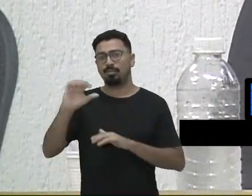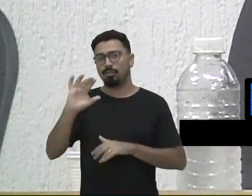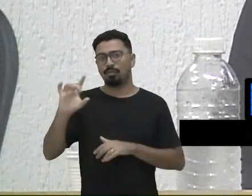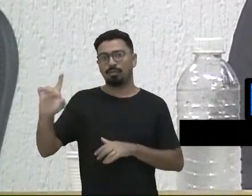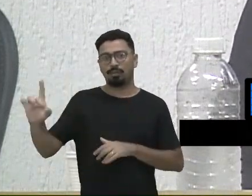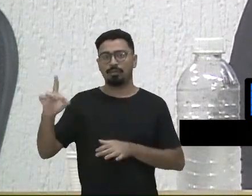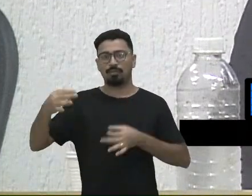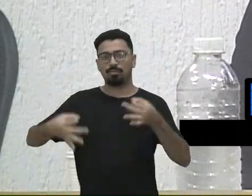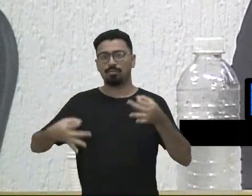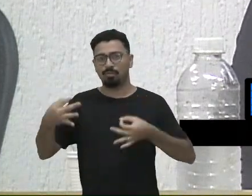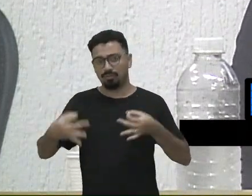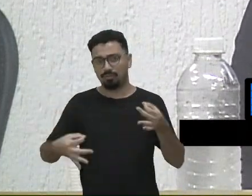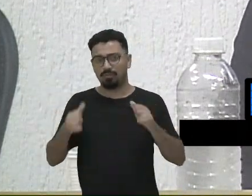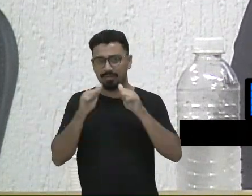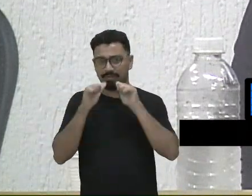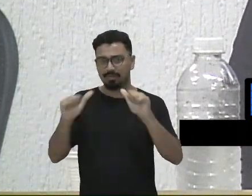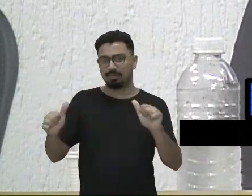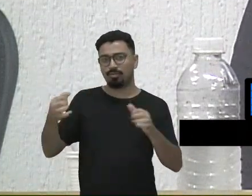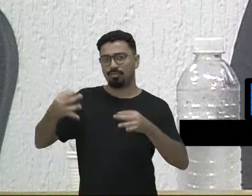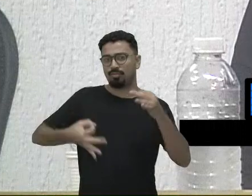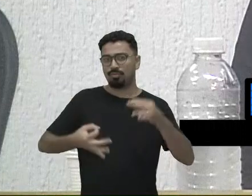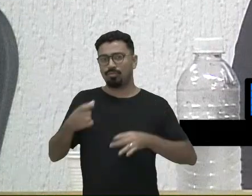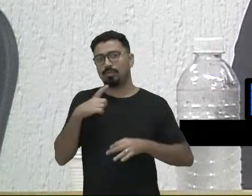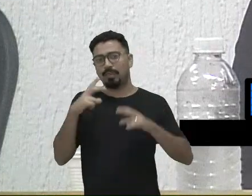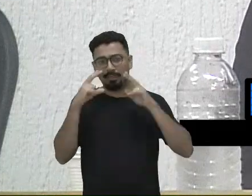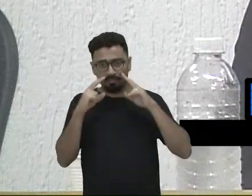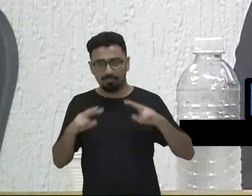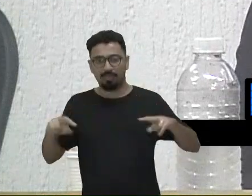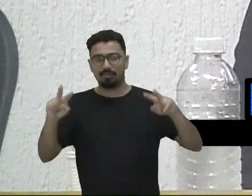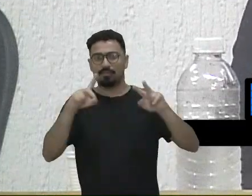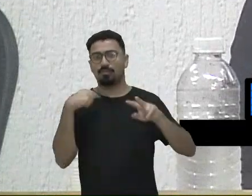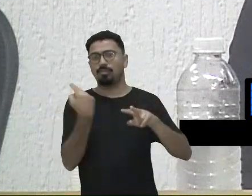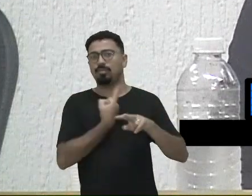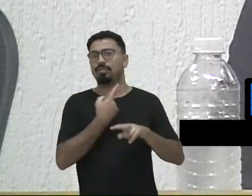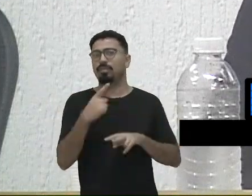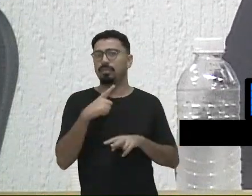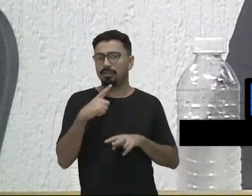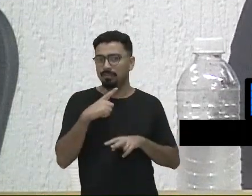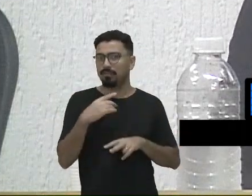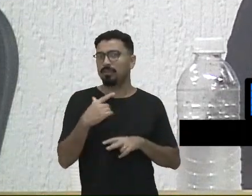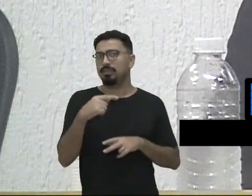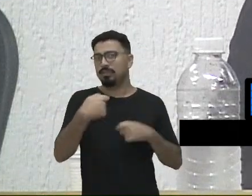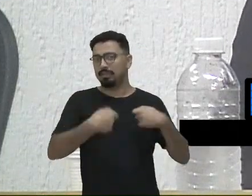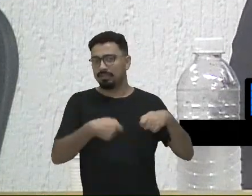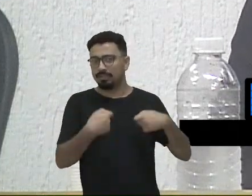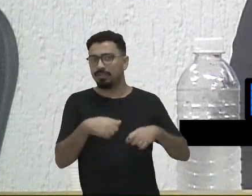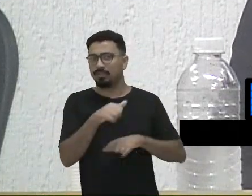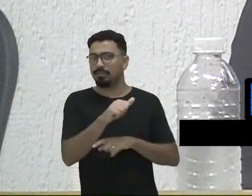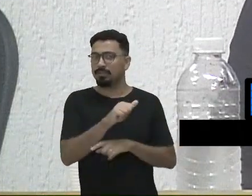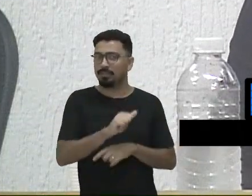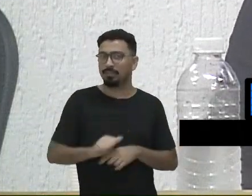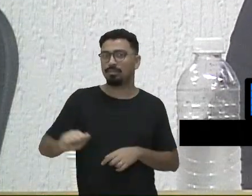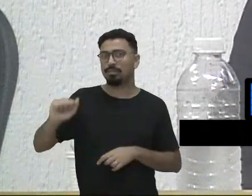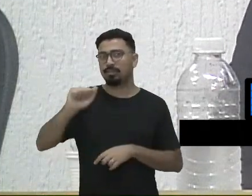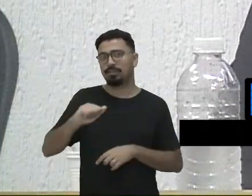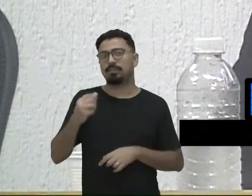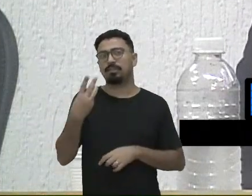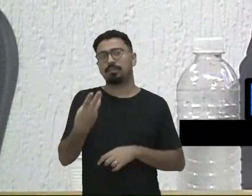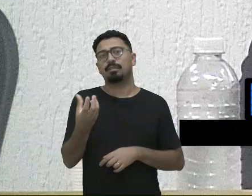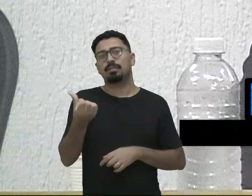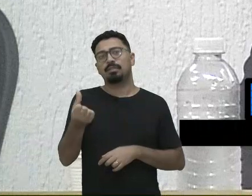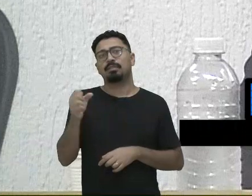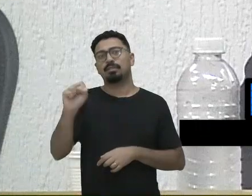assessor jurídico, para trazer essa visão que nós temos dentro das demandas da associação, dentro dos quase